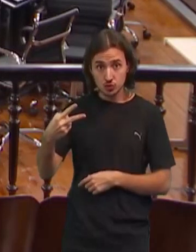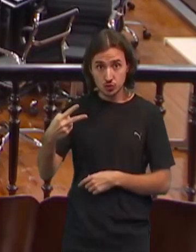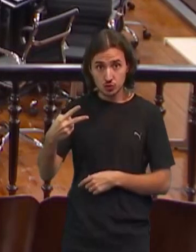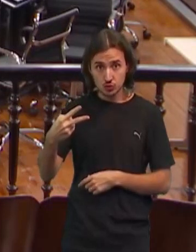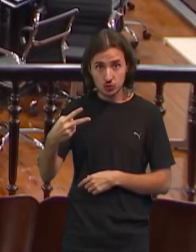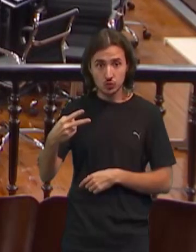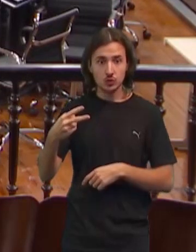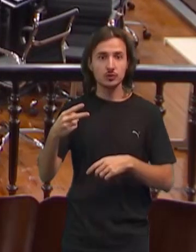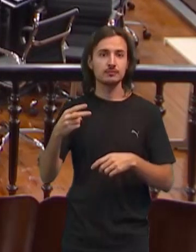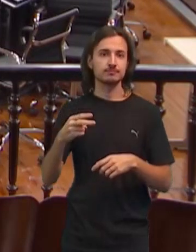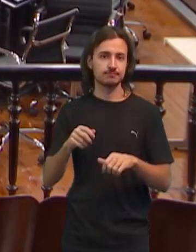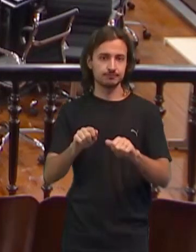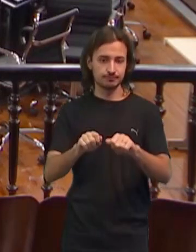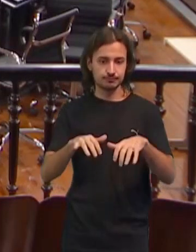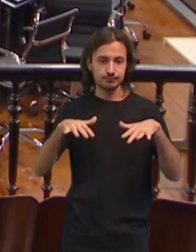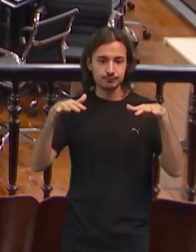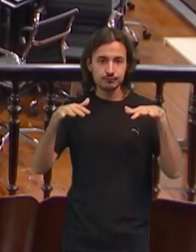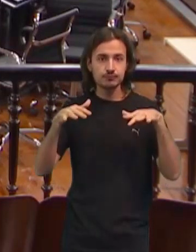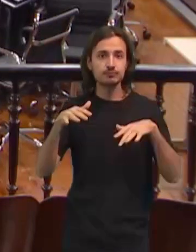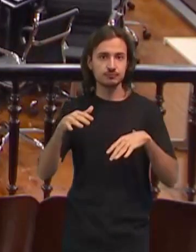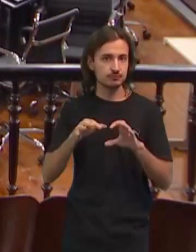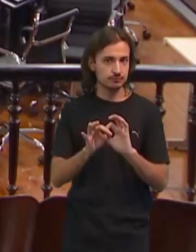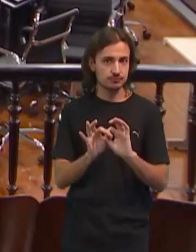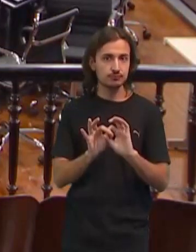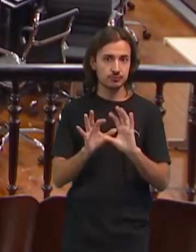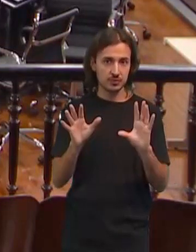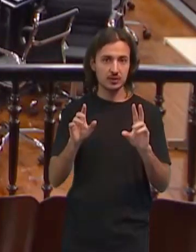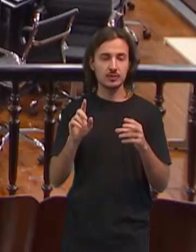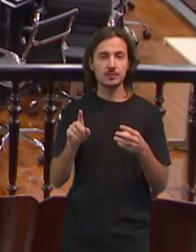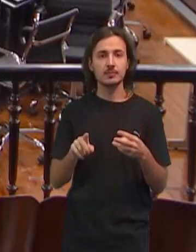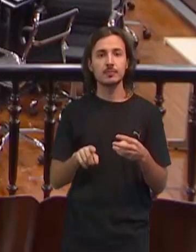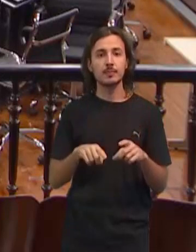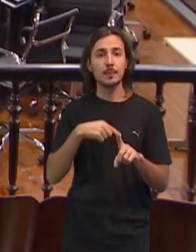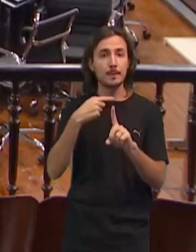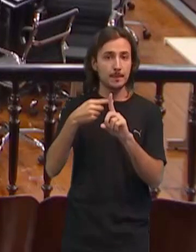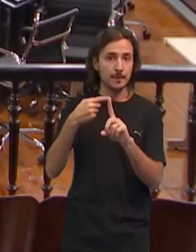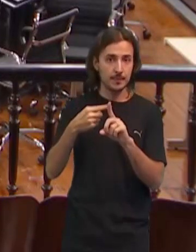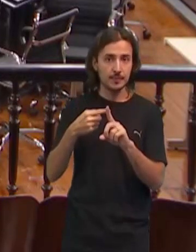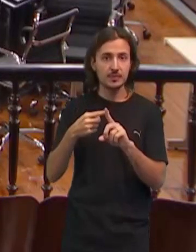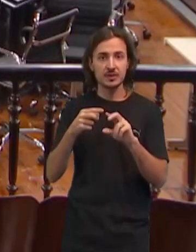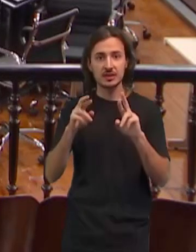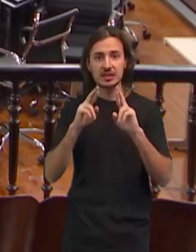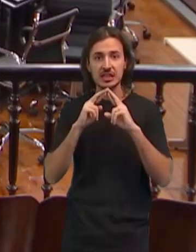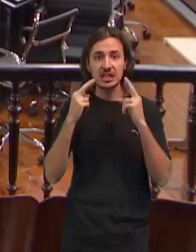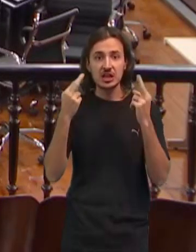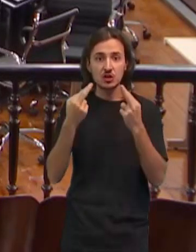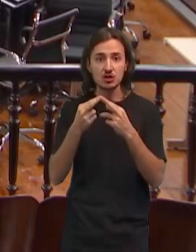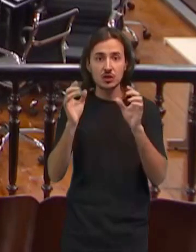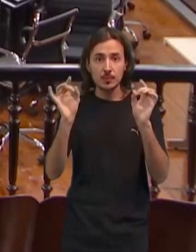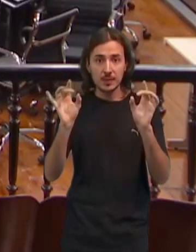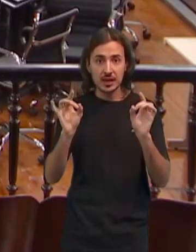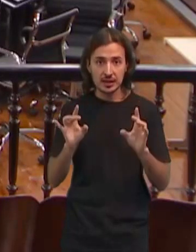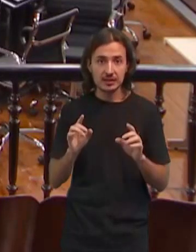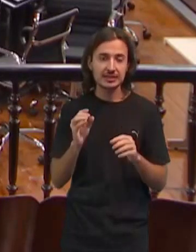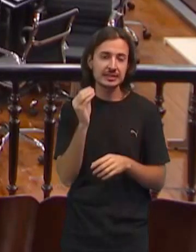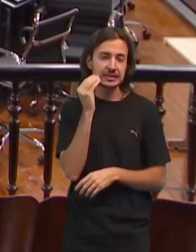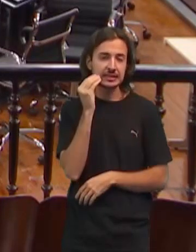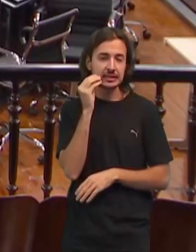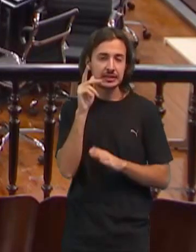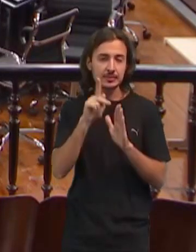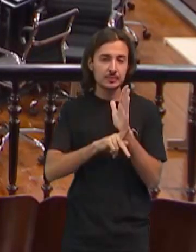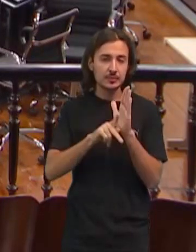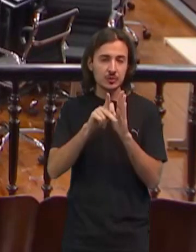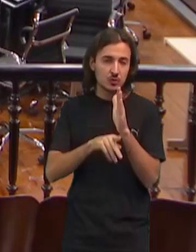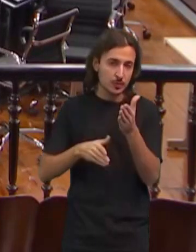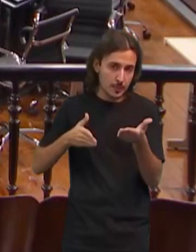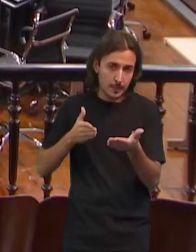públicas e duas reuniões extraordinárias para que a gente possa aprovar essa matéria que tem um alcance e um interesse